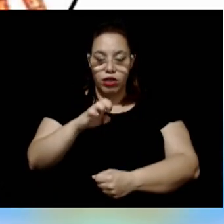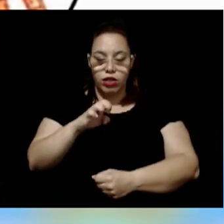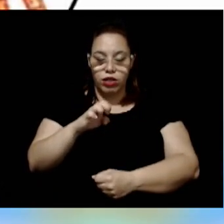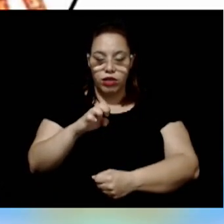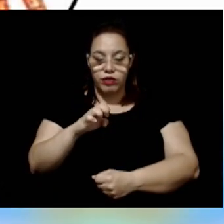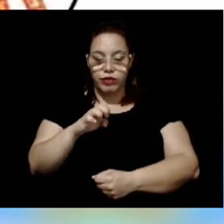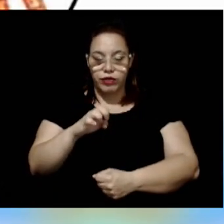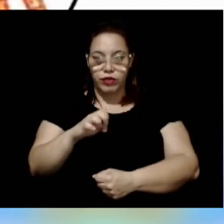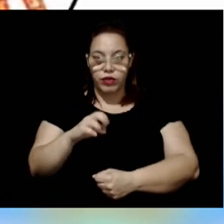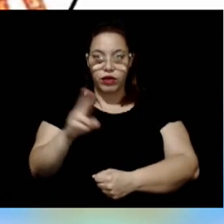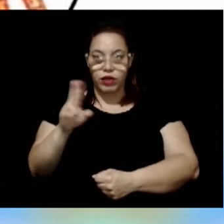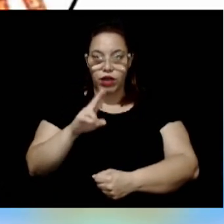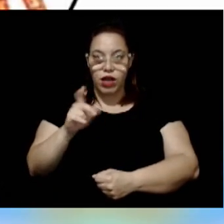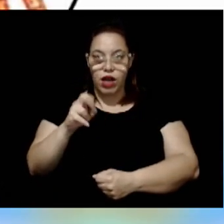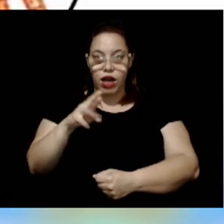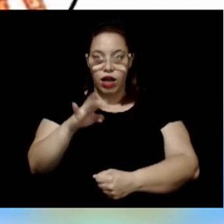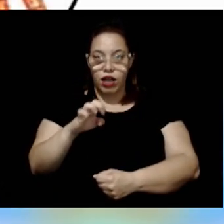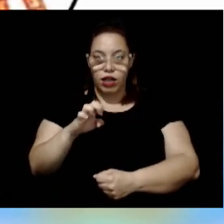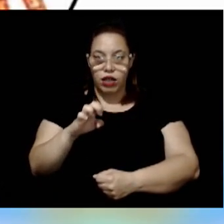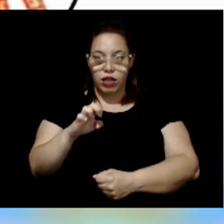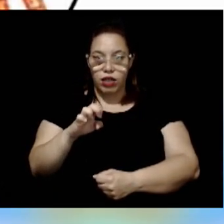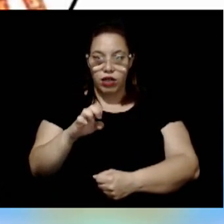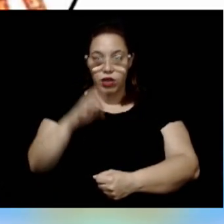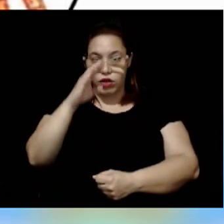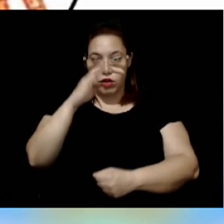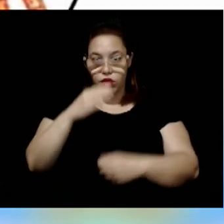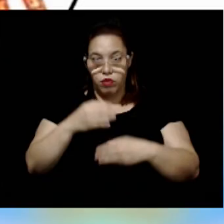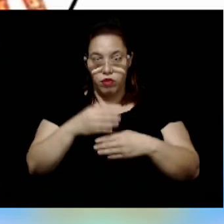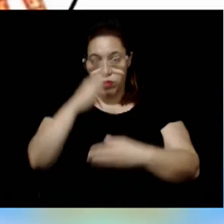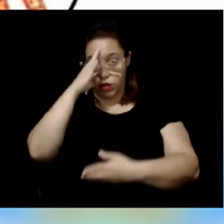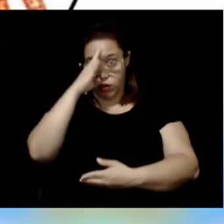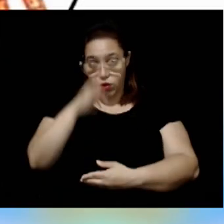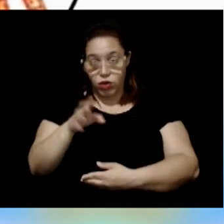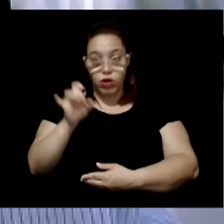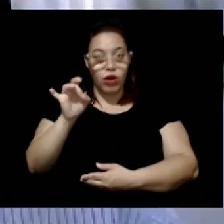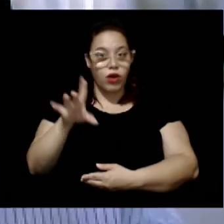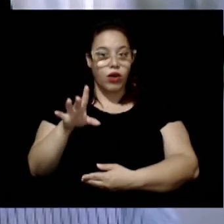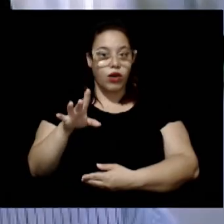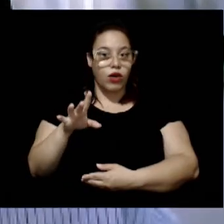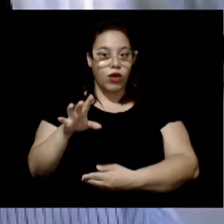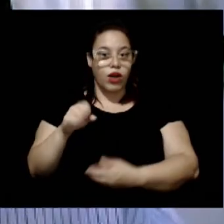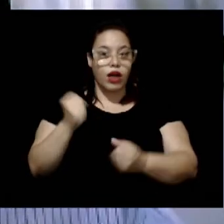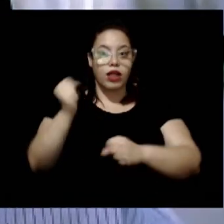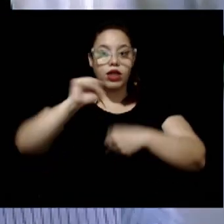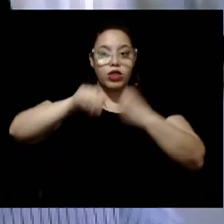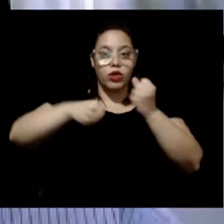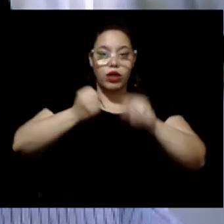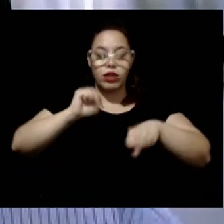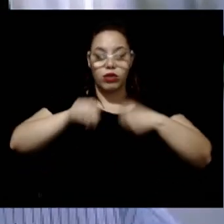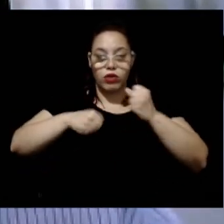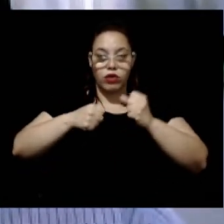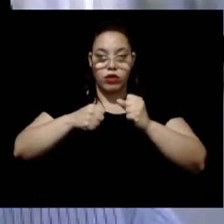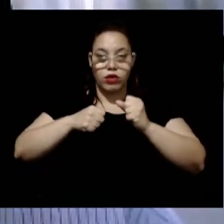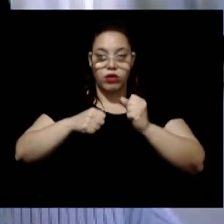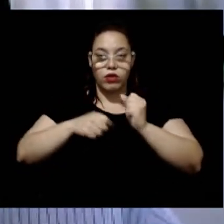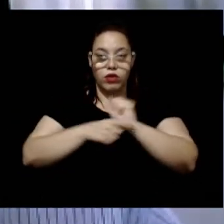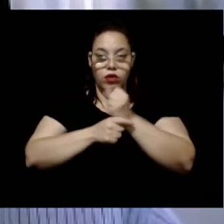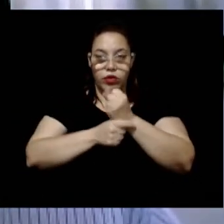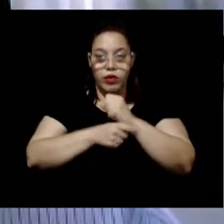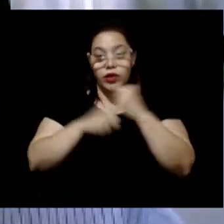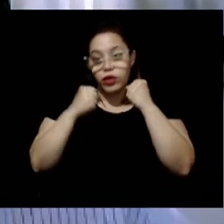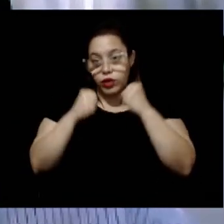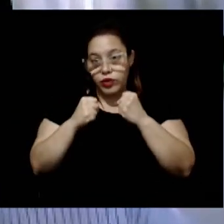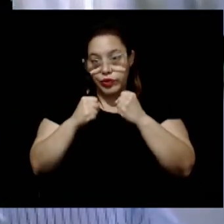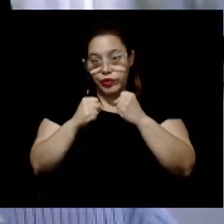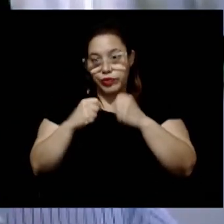de artrite porque é o órgão principal. Ela não afeta só as articulações, ela pode afetar também outros